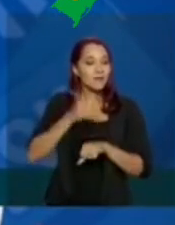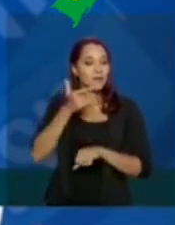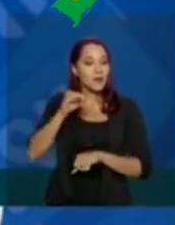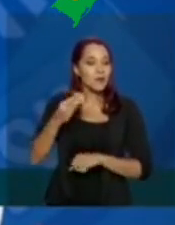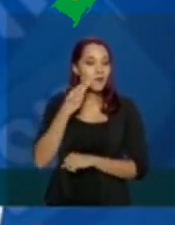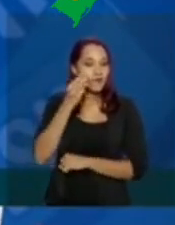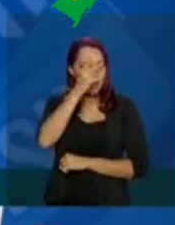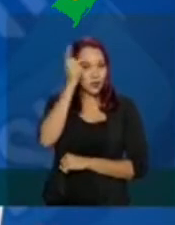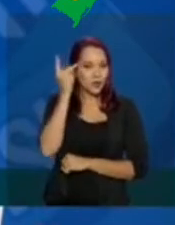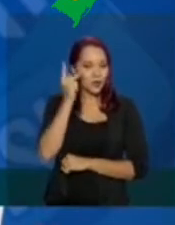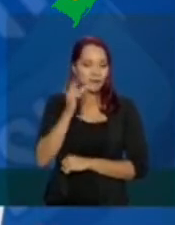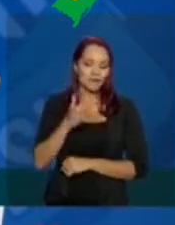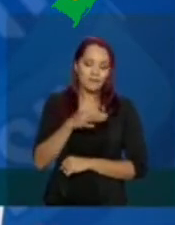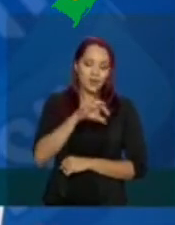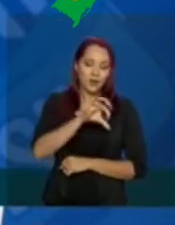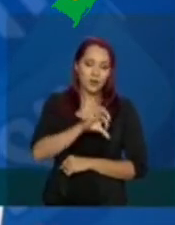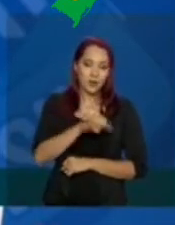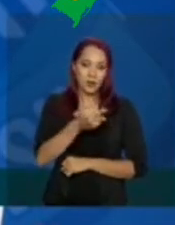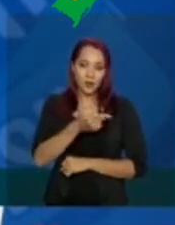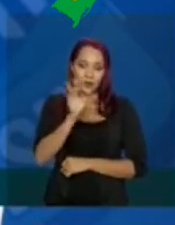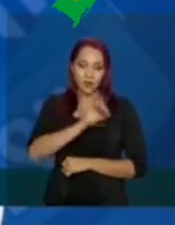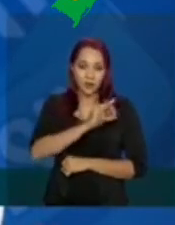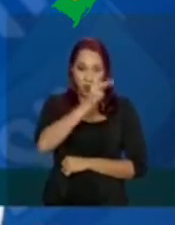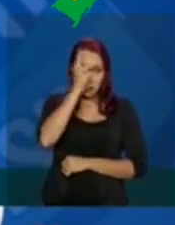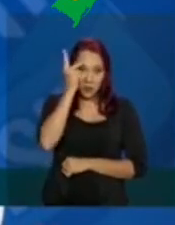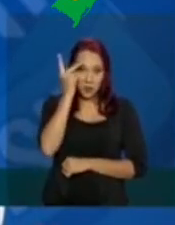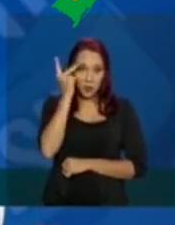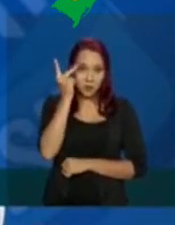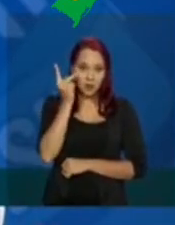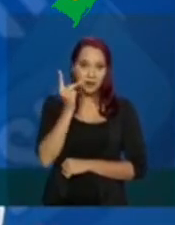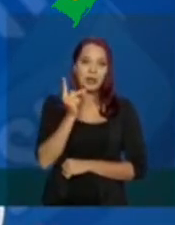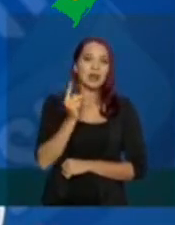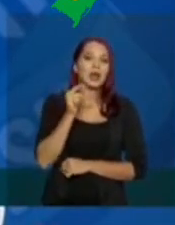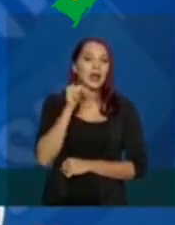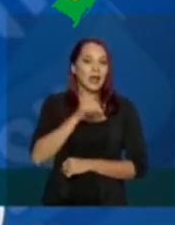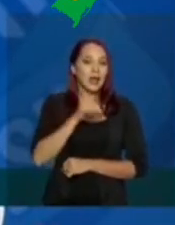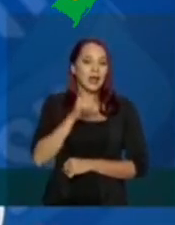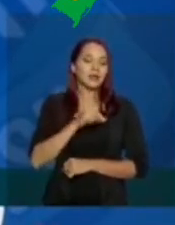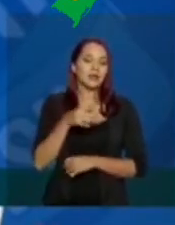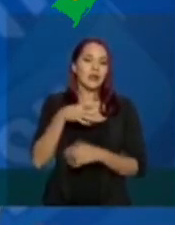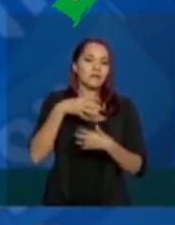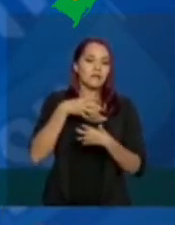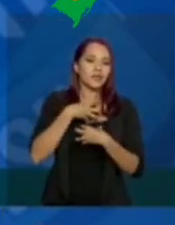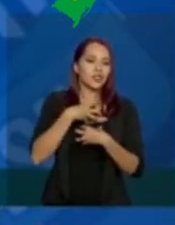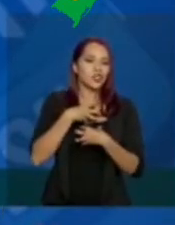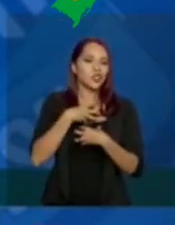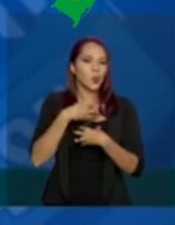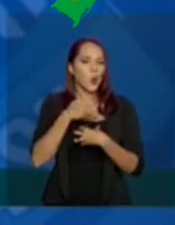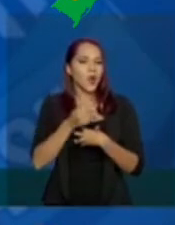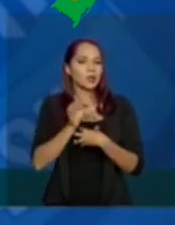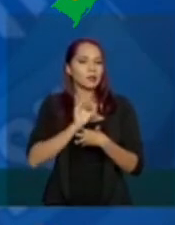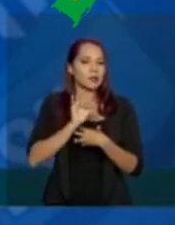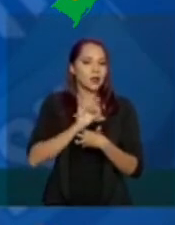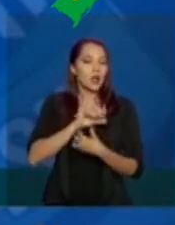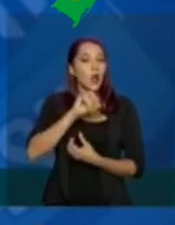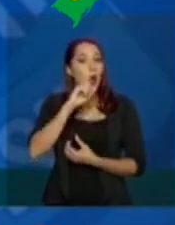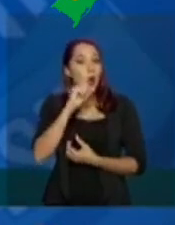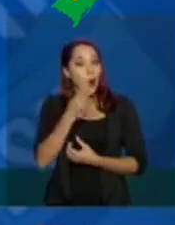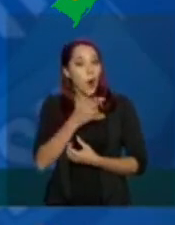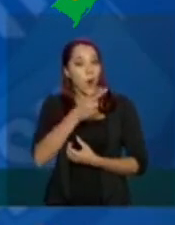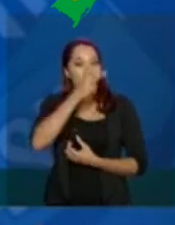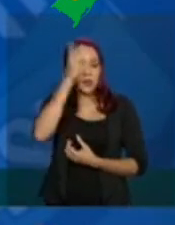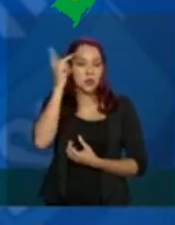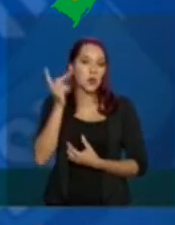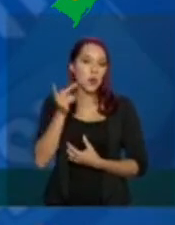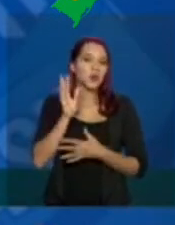pessoas, 92% das pessoas estão ainda, nesse momento, assintomáticas. Ou elas passaram